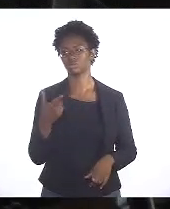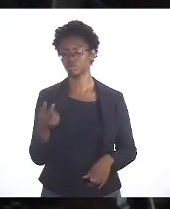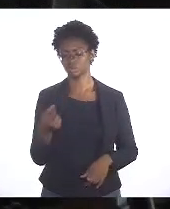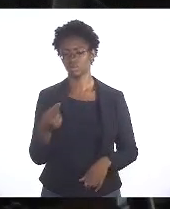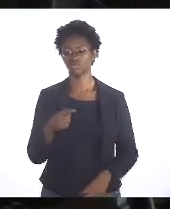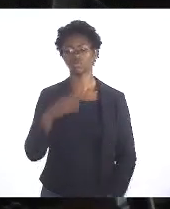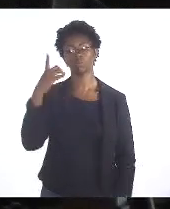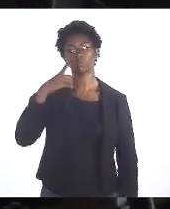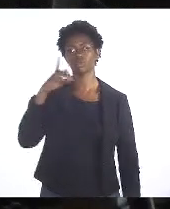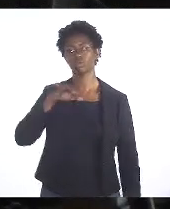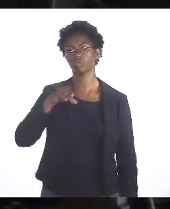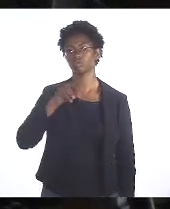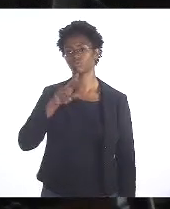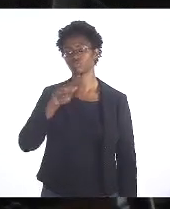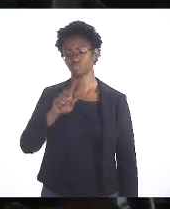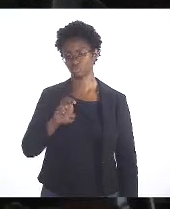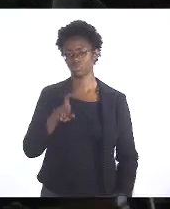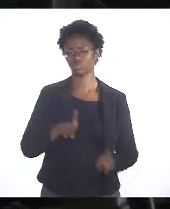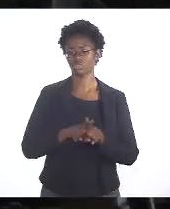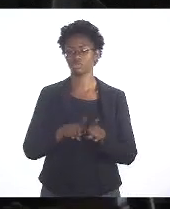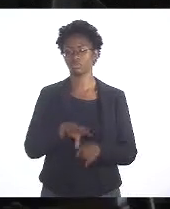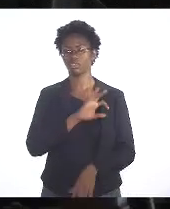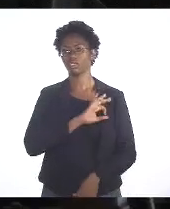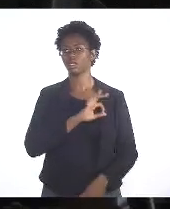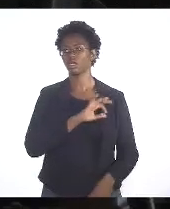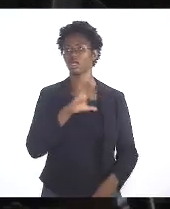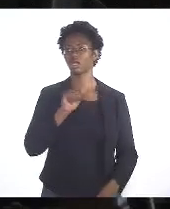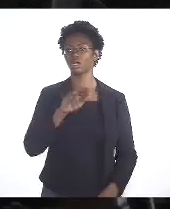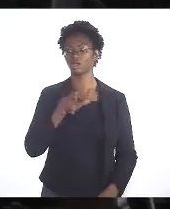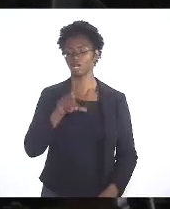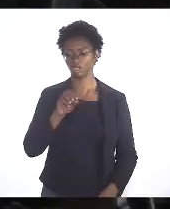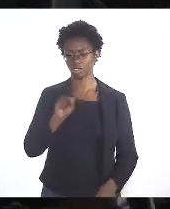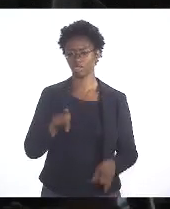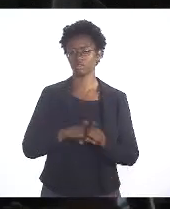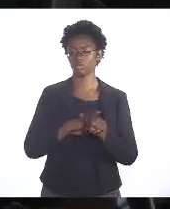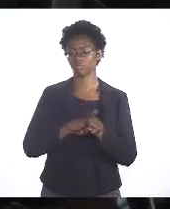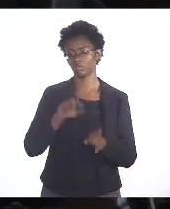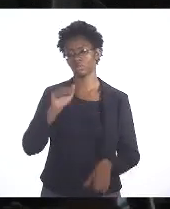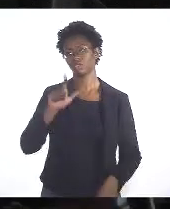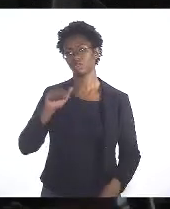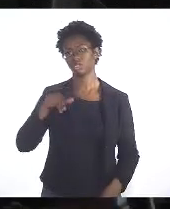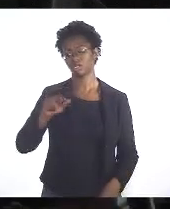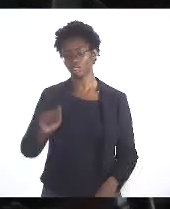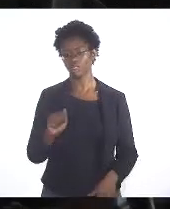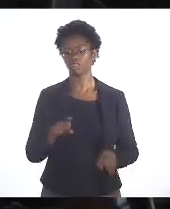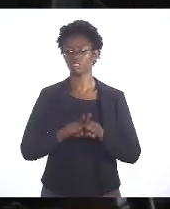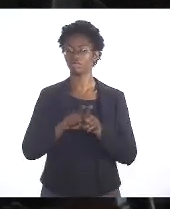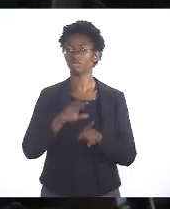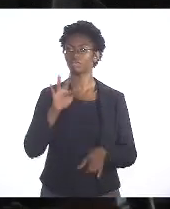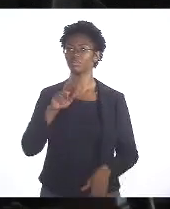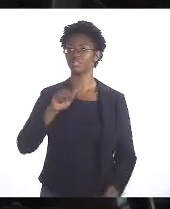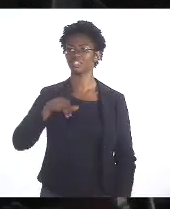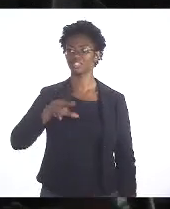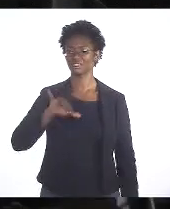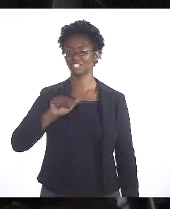Neto, Max Lemos, delegado Carlos Augusto, Alana Passo, Giovanni Ratinho, Franciane Mota,